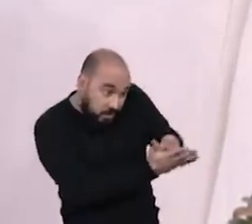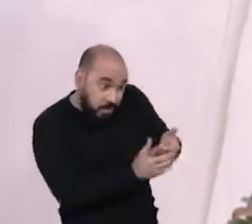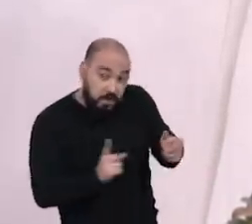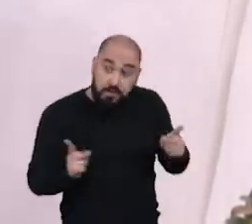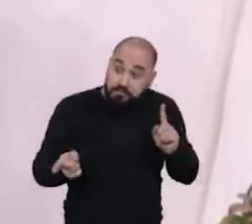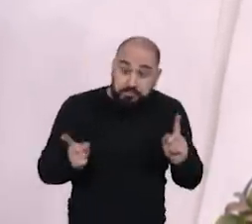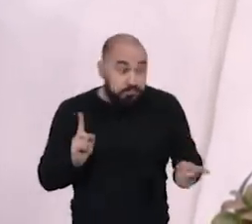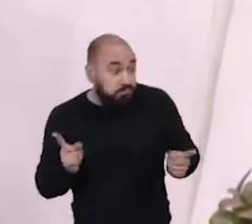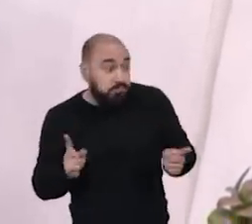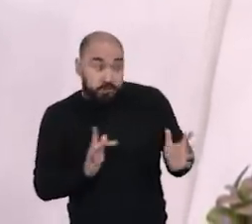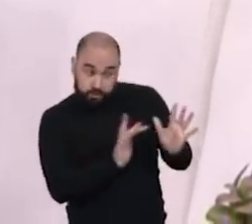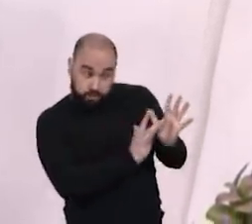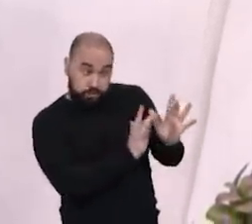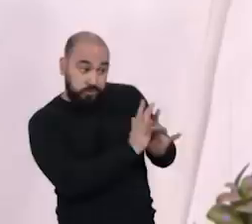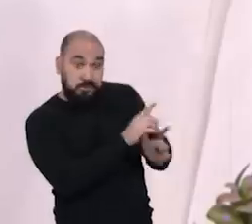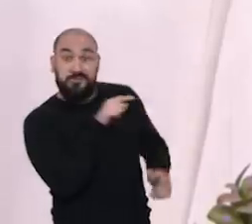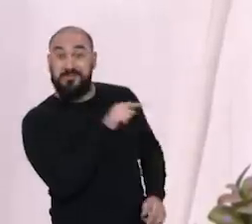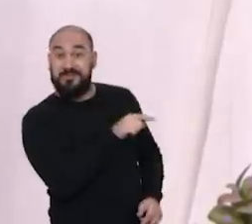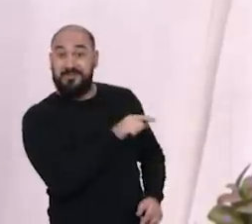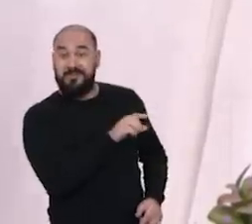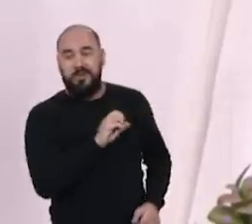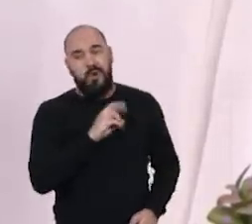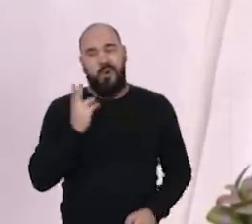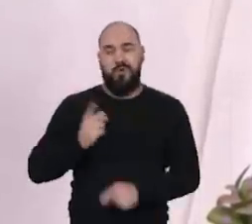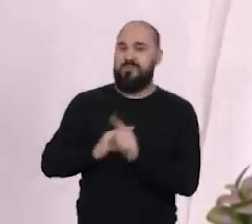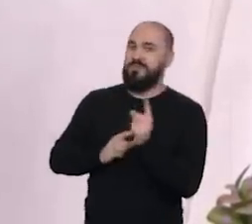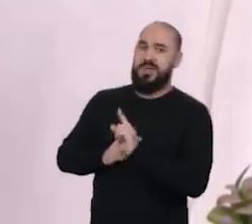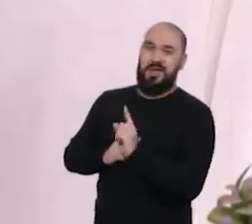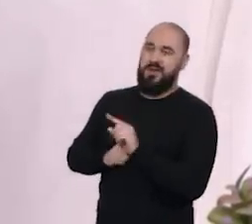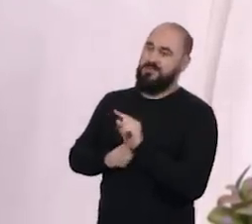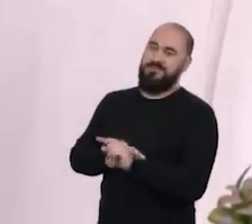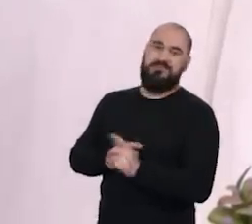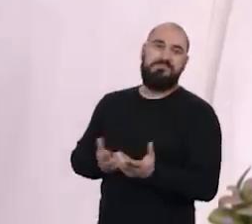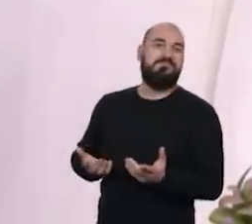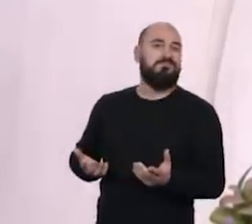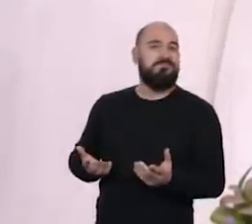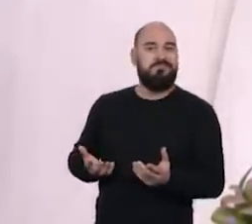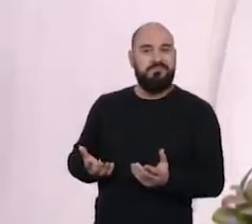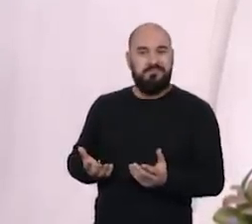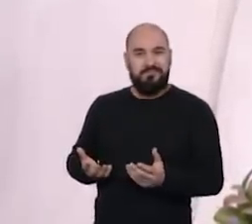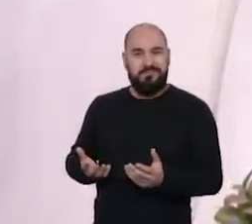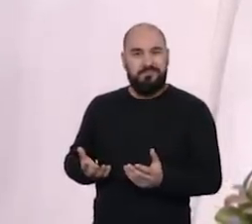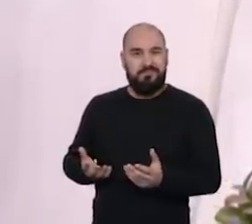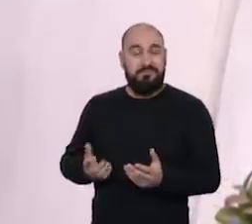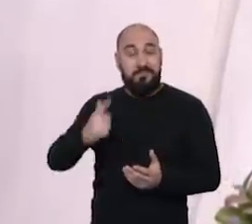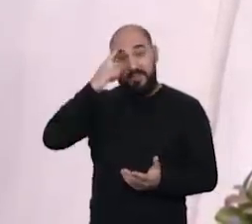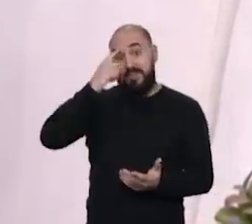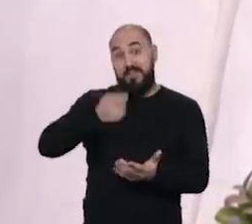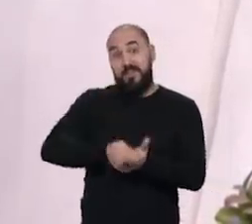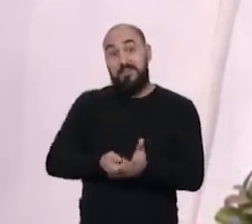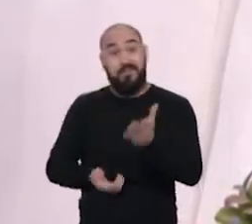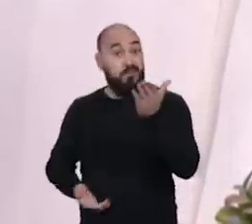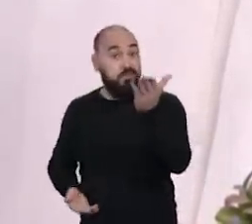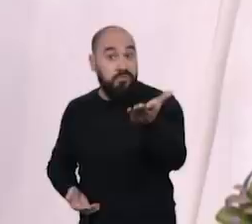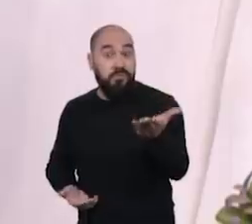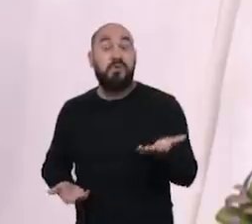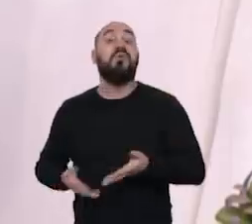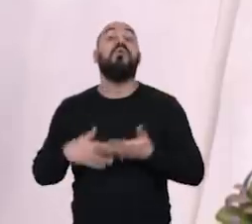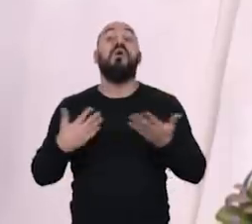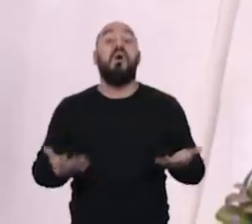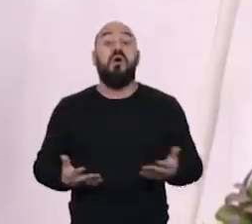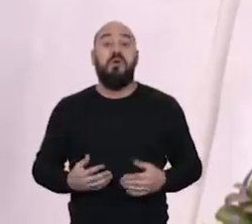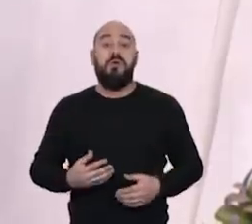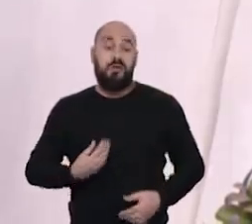a sua casa ou não. E talvez a sua decisão nesta noite precisa começar pela